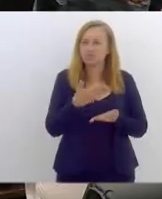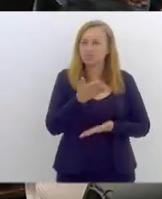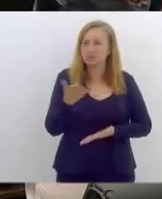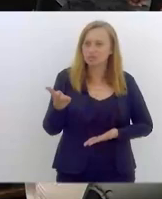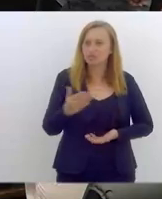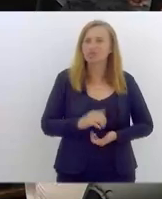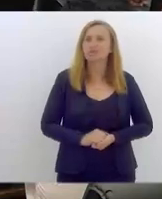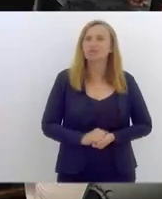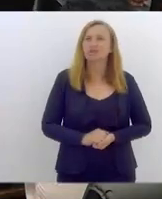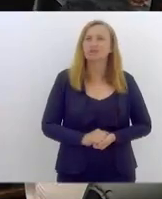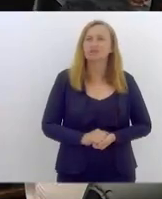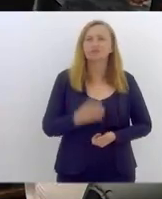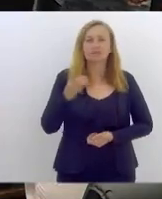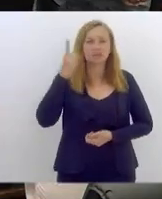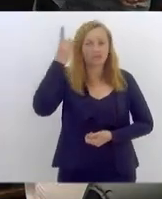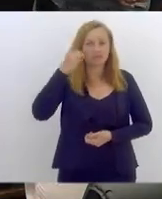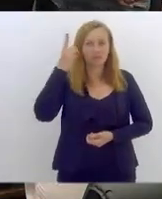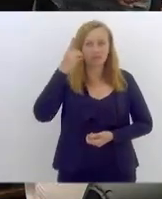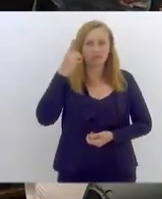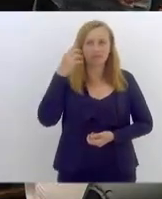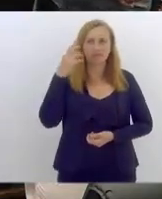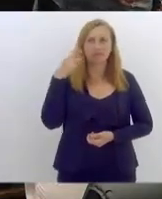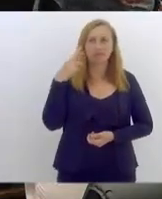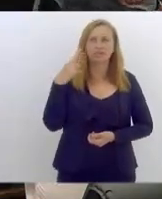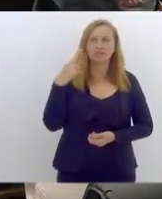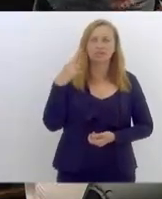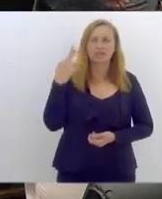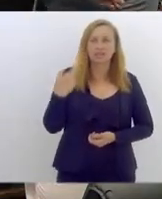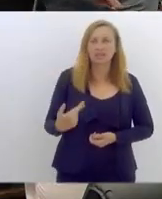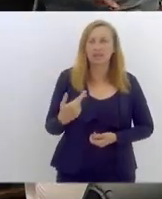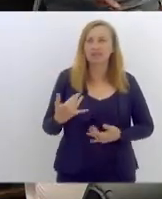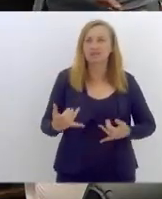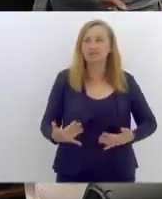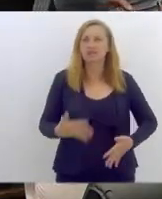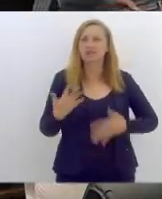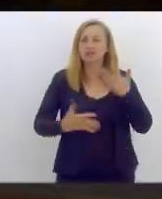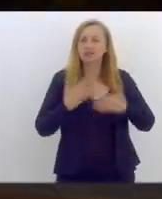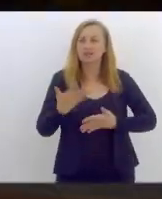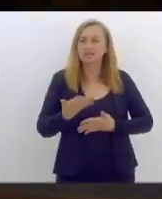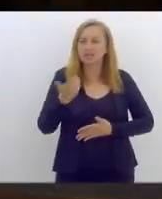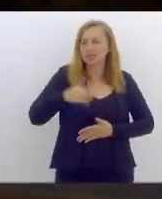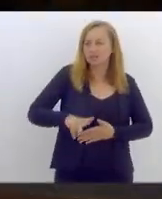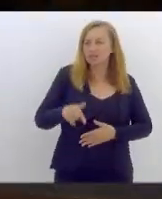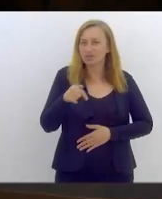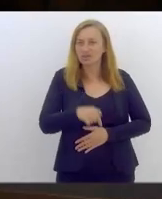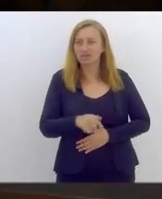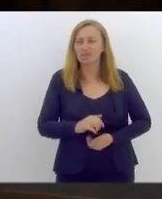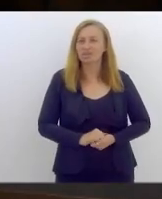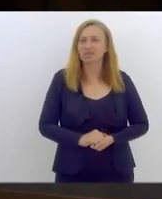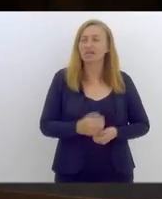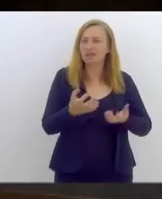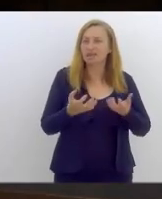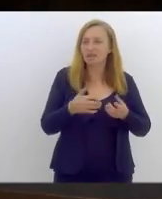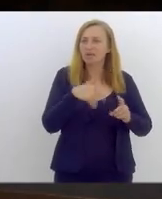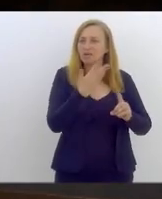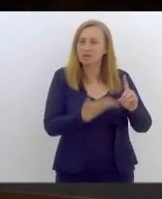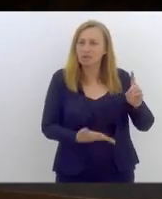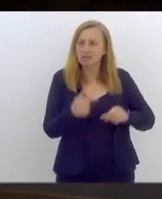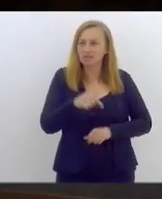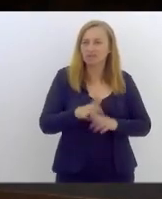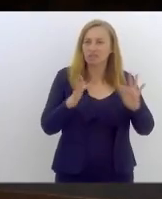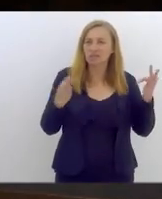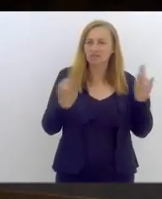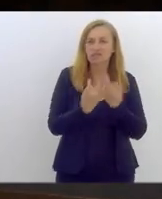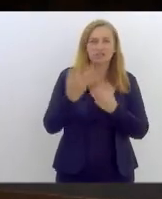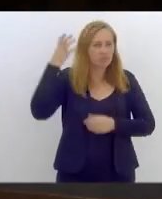todes. Deputada Renata Souza, uma honra mais uma vez estar aqui, não é? Quero homenagear aqui a família